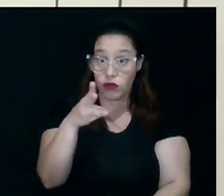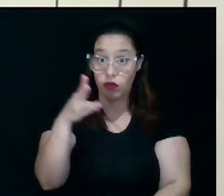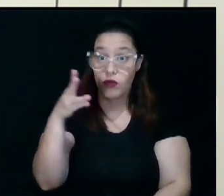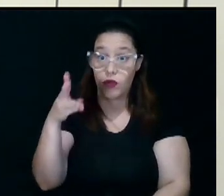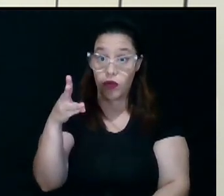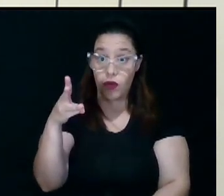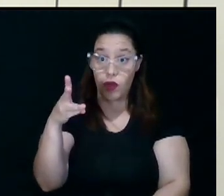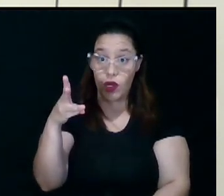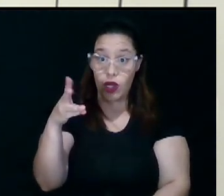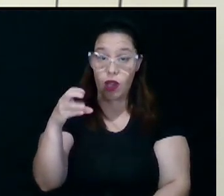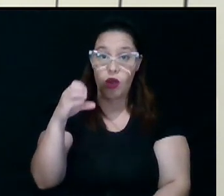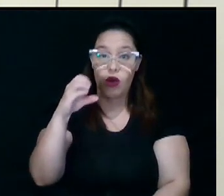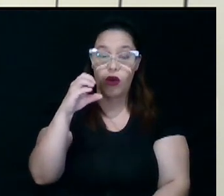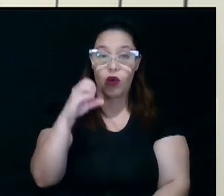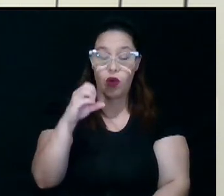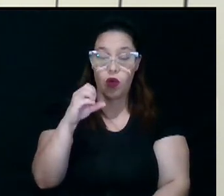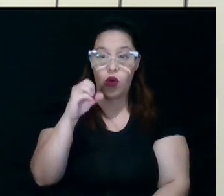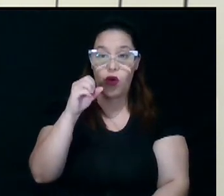lá